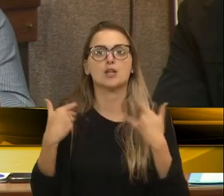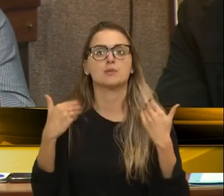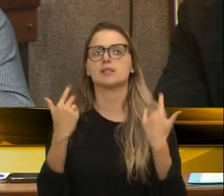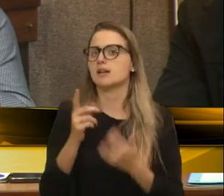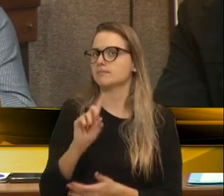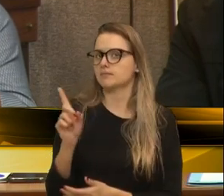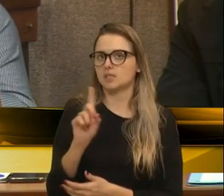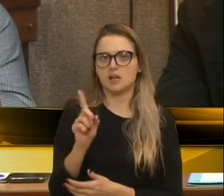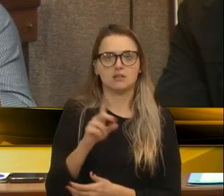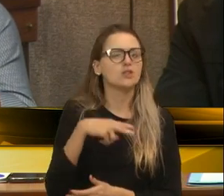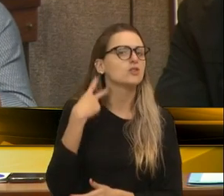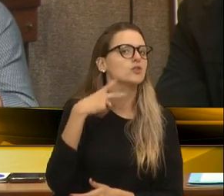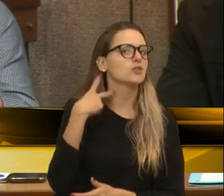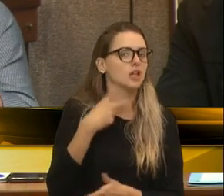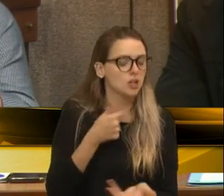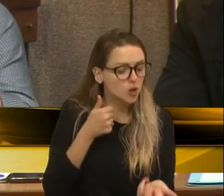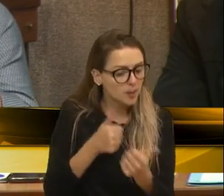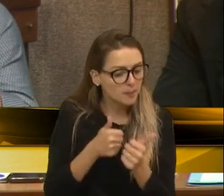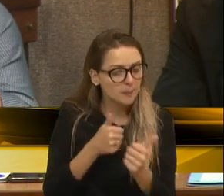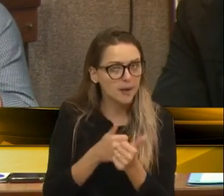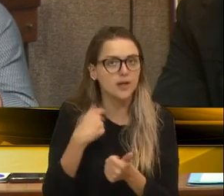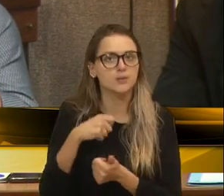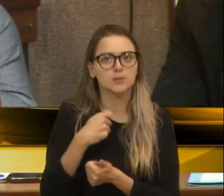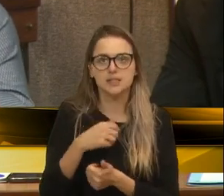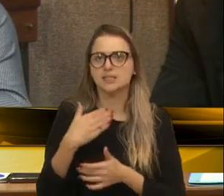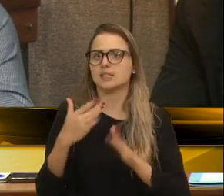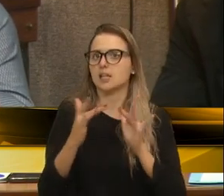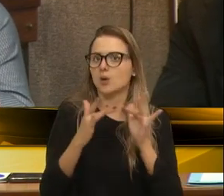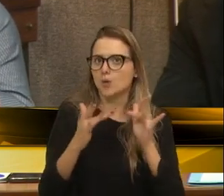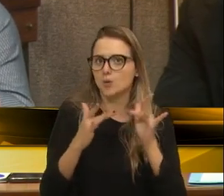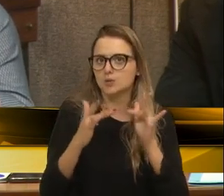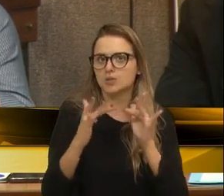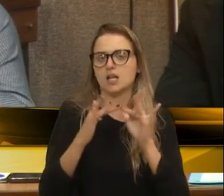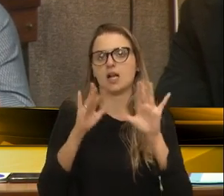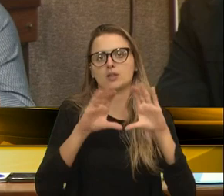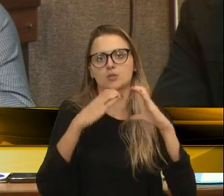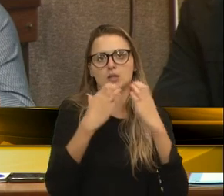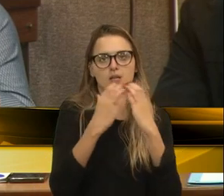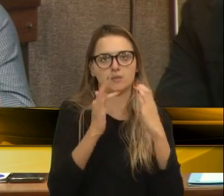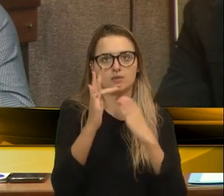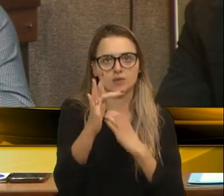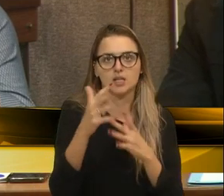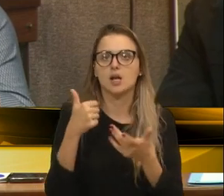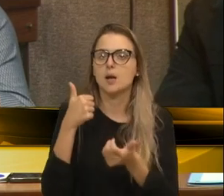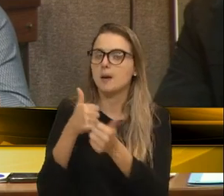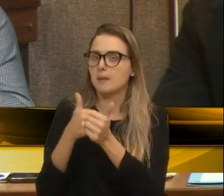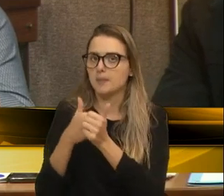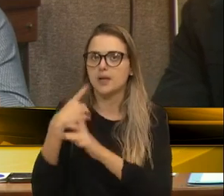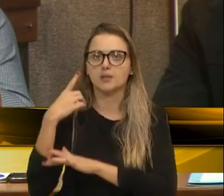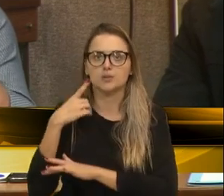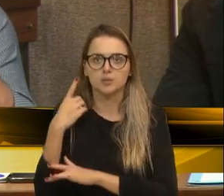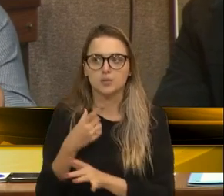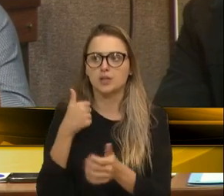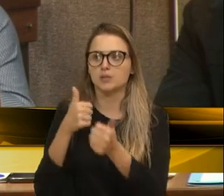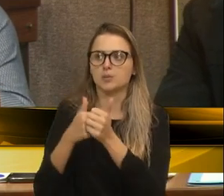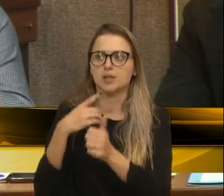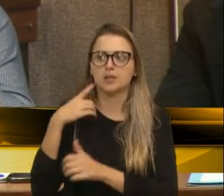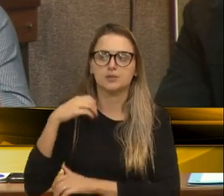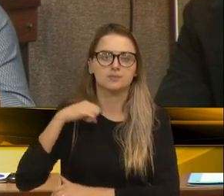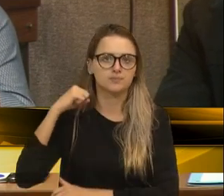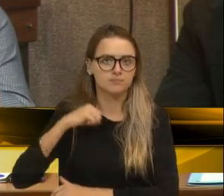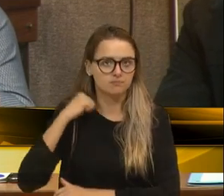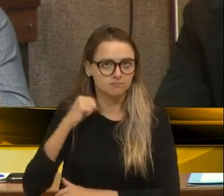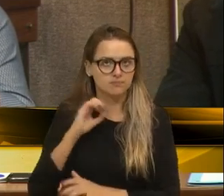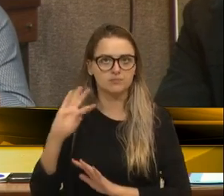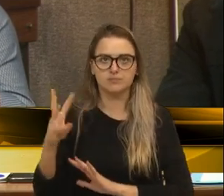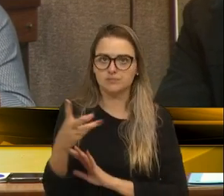que os vereadores têm que estar próximos, sim. Estar próximo da Câmara Federal, próximo dos nossos deputados, dos nossos senadores. Isso que nós fizemos em